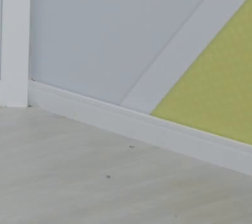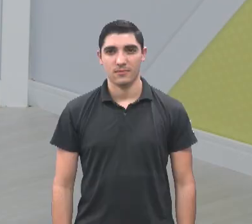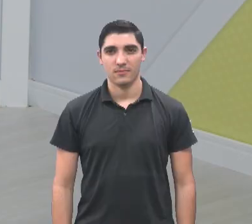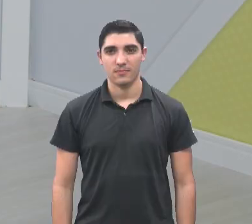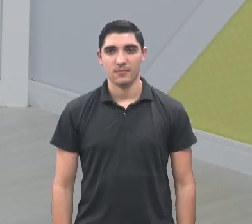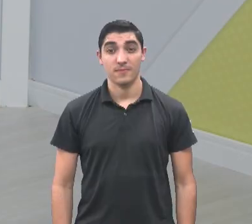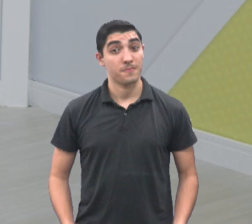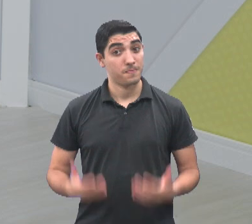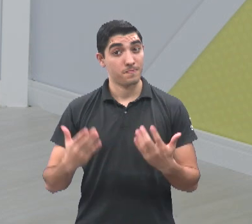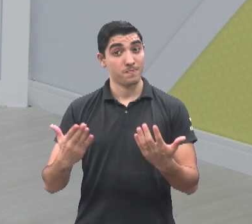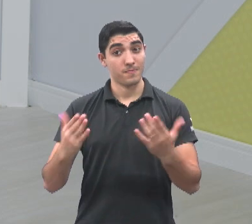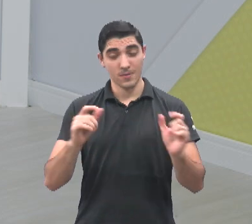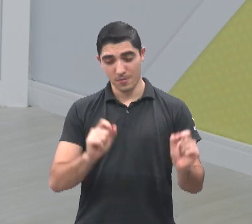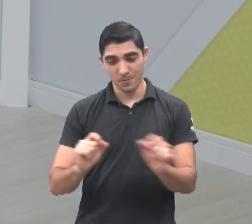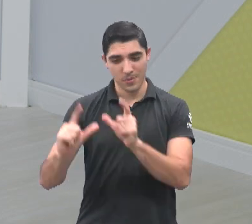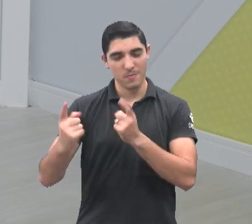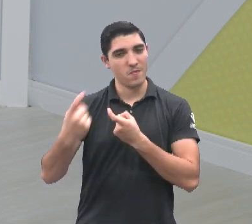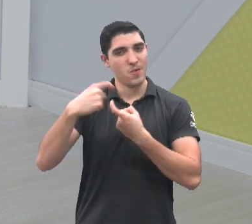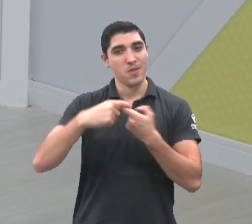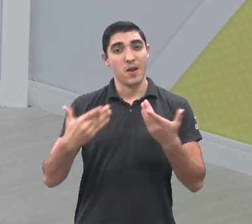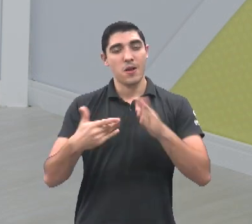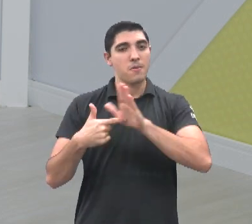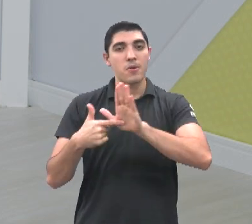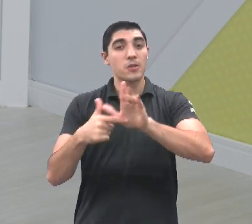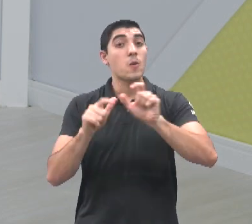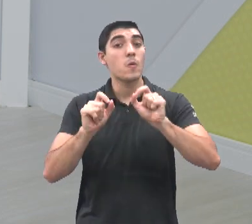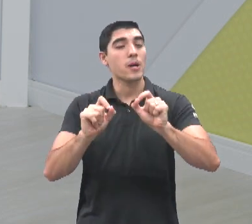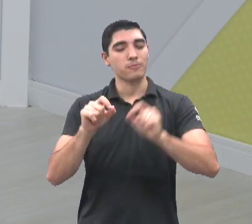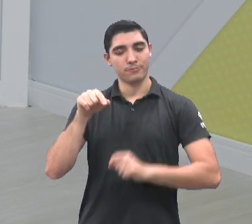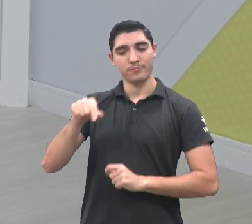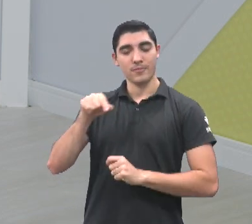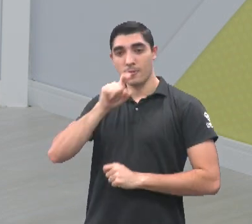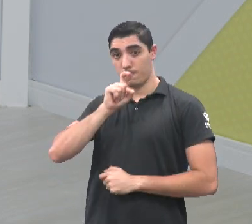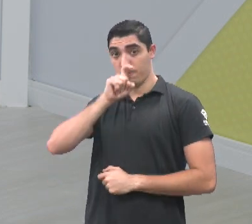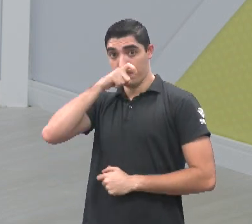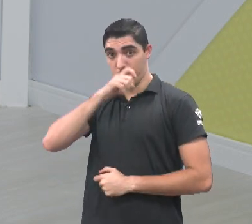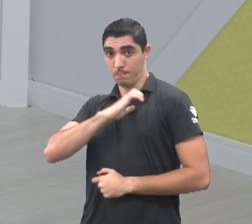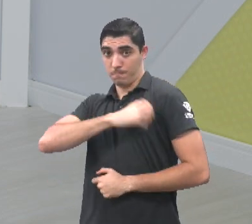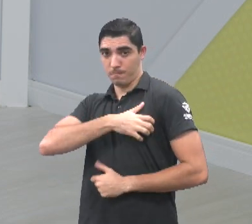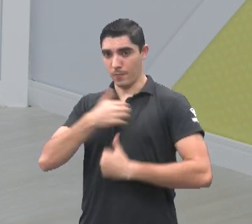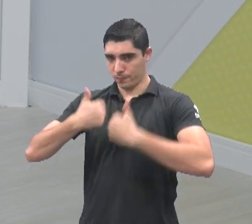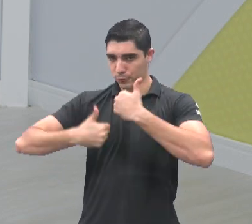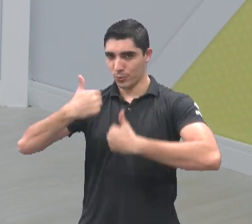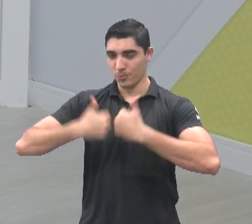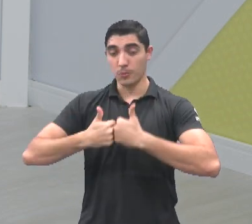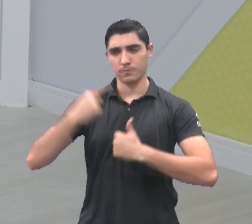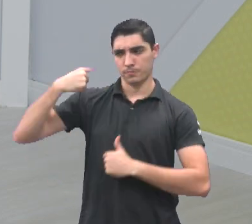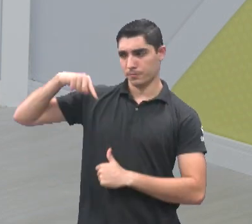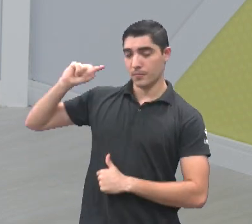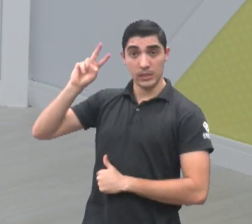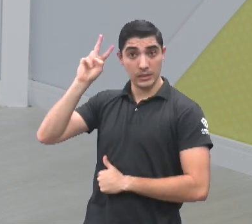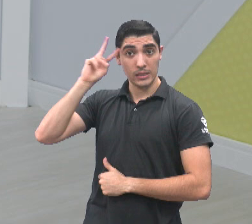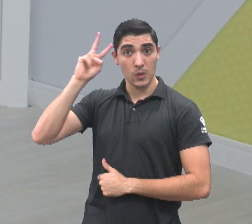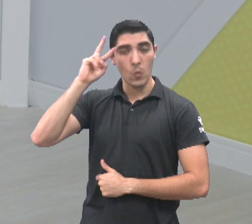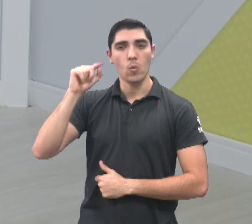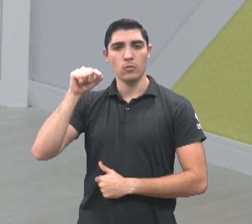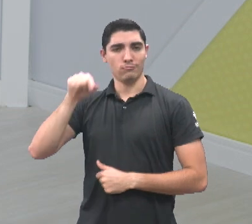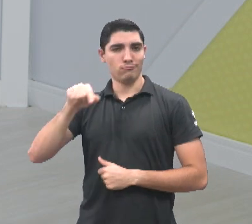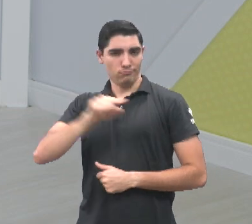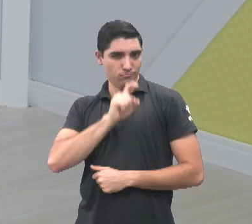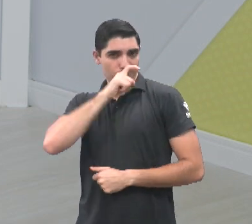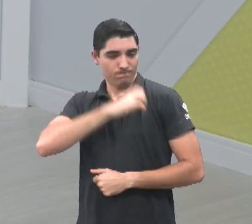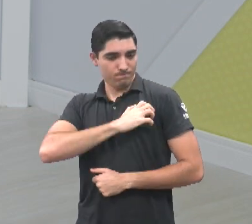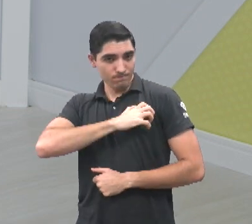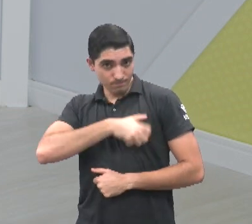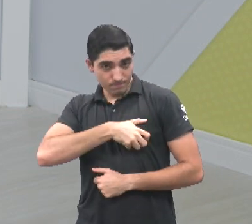Muito bem, estamos de volta com a Hora do Esporte. A gente fala agora do São José Esporte Clube. Na última segunda-feira, a diretoria da SAF do São José apresentou